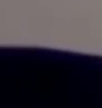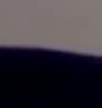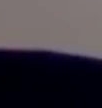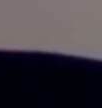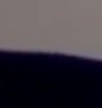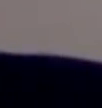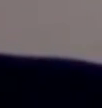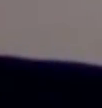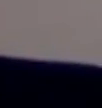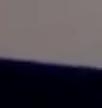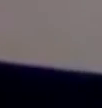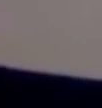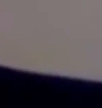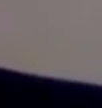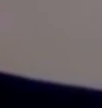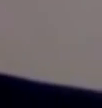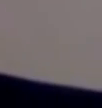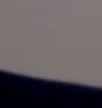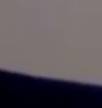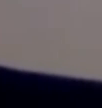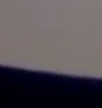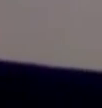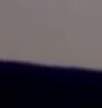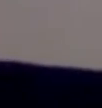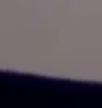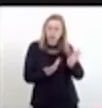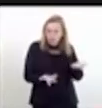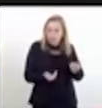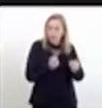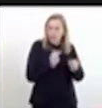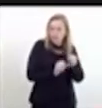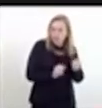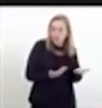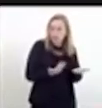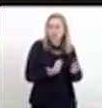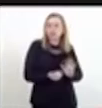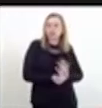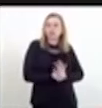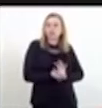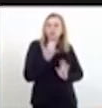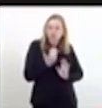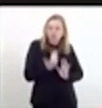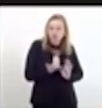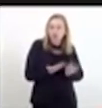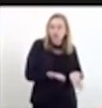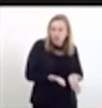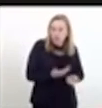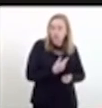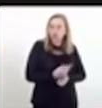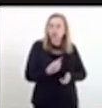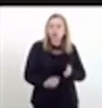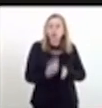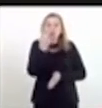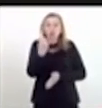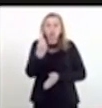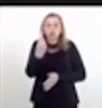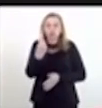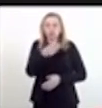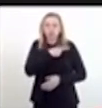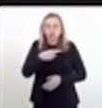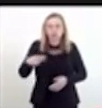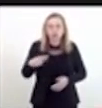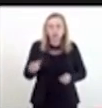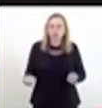produzido por ele entre 2017 e 2018. Ele destacou a predominância de atos contra religiões de